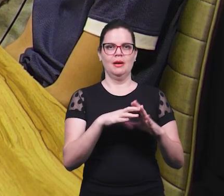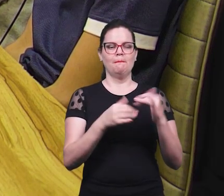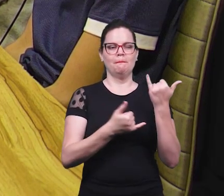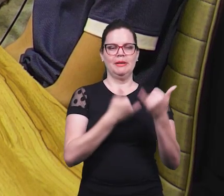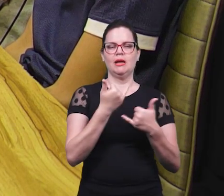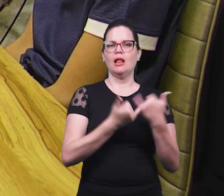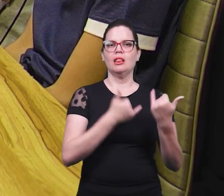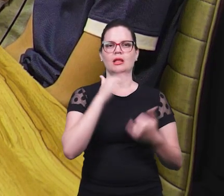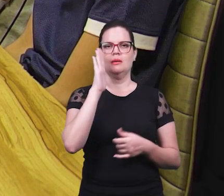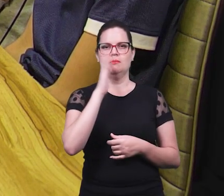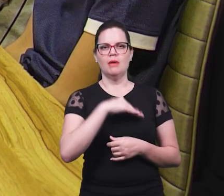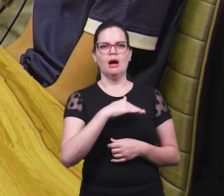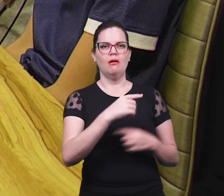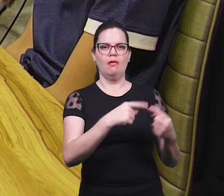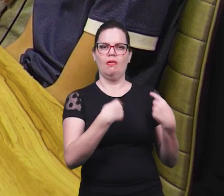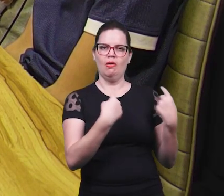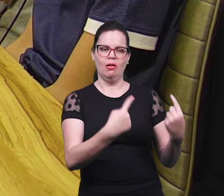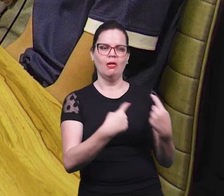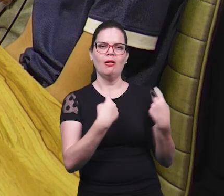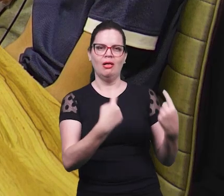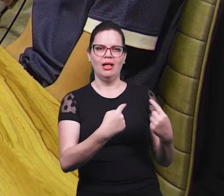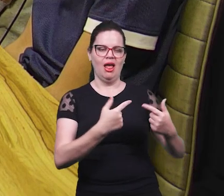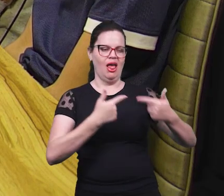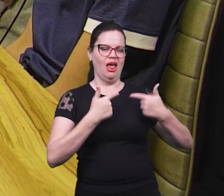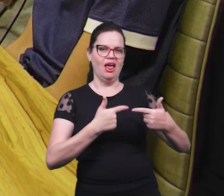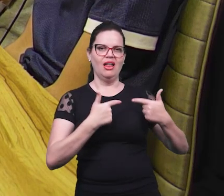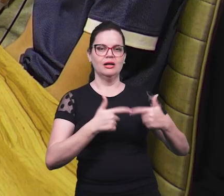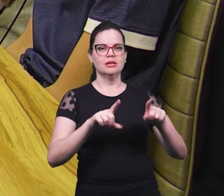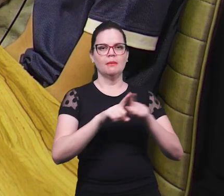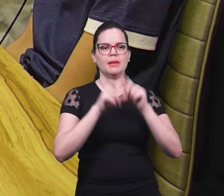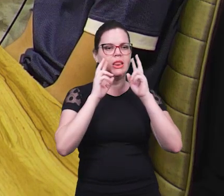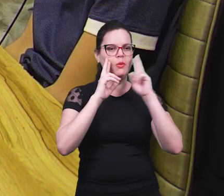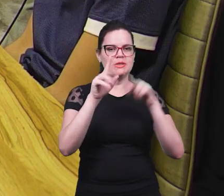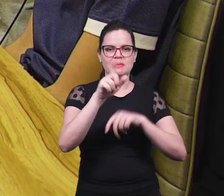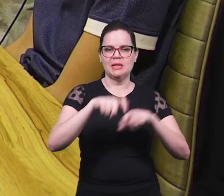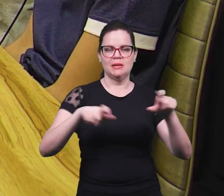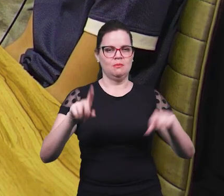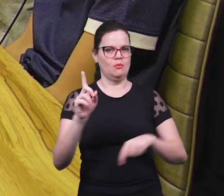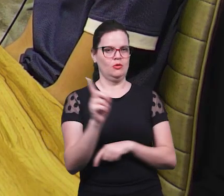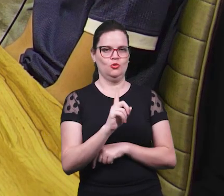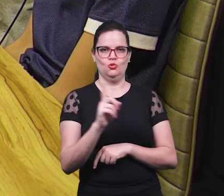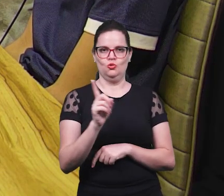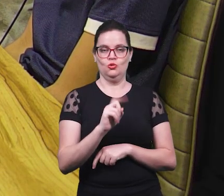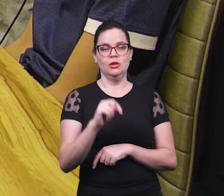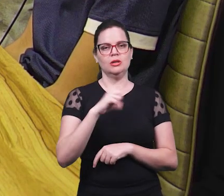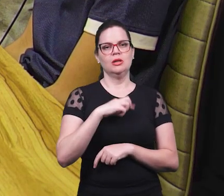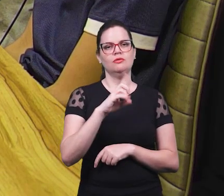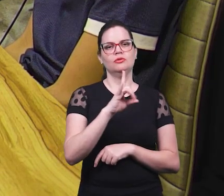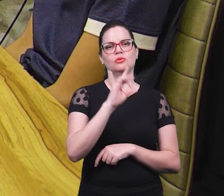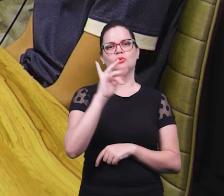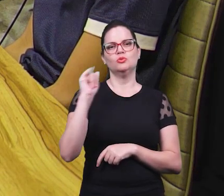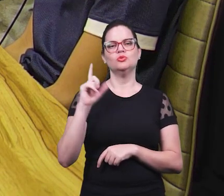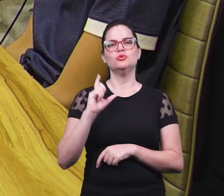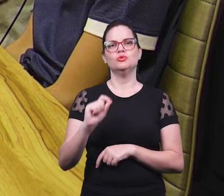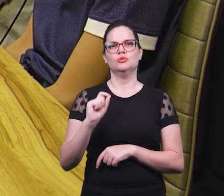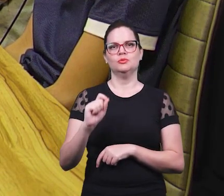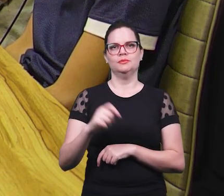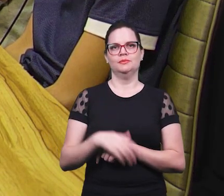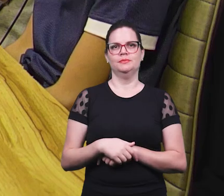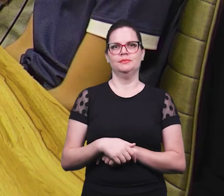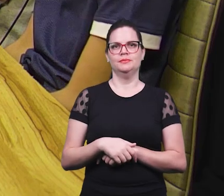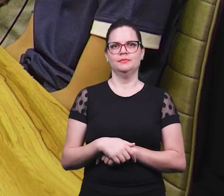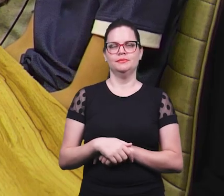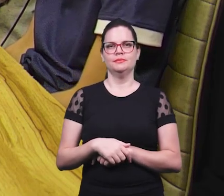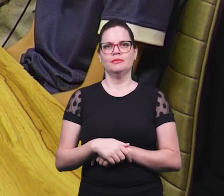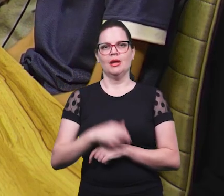brincadeiras maldosas comigo e desrespeitavam as outras pessoas. E teve um dia que aí eu tava